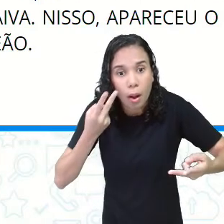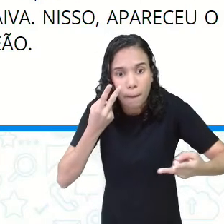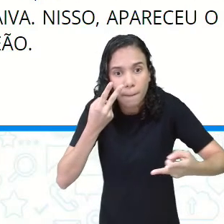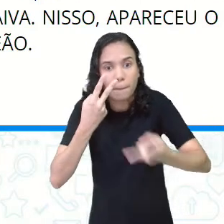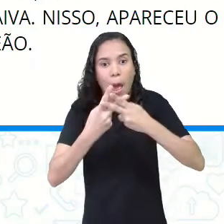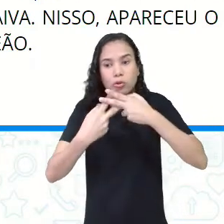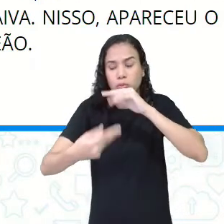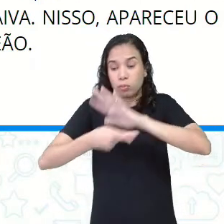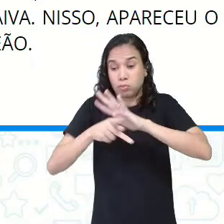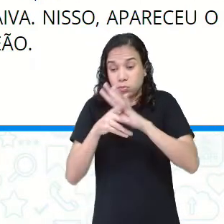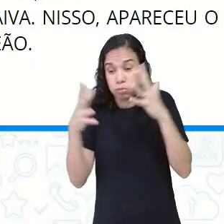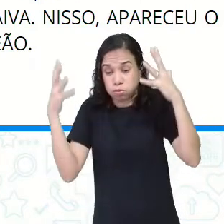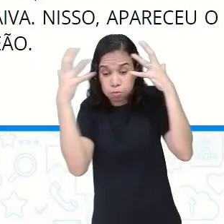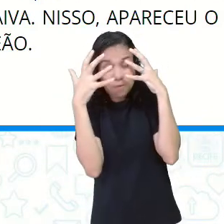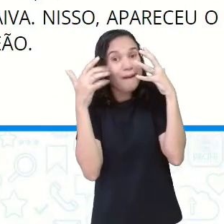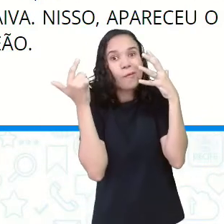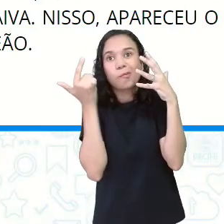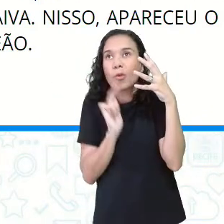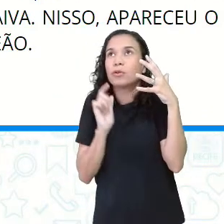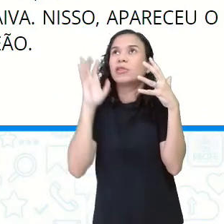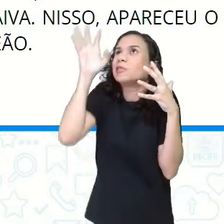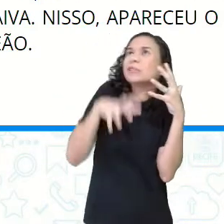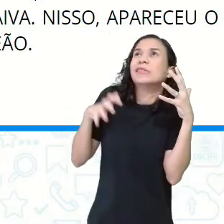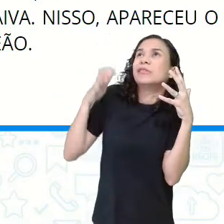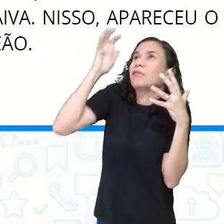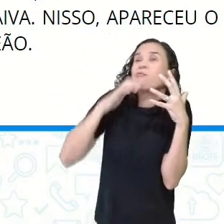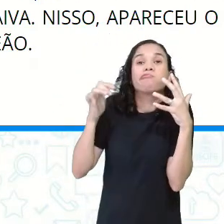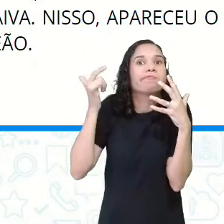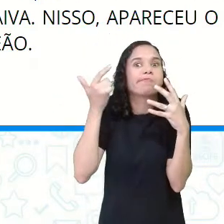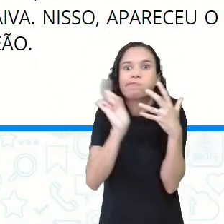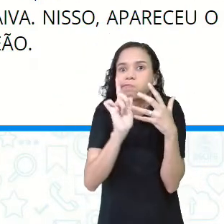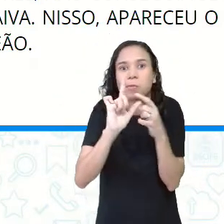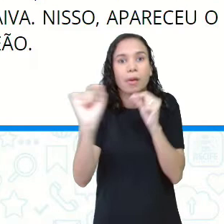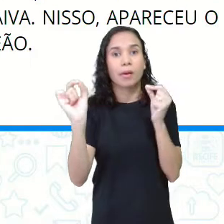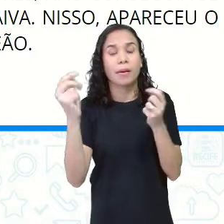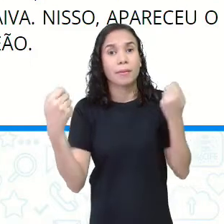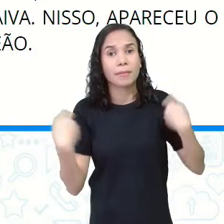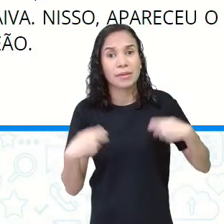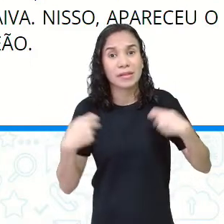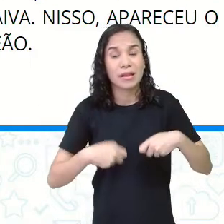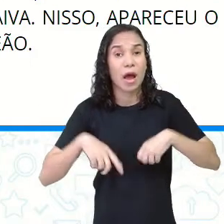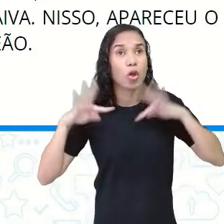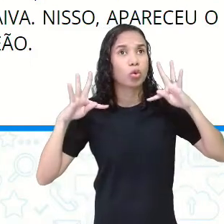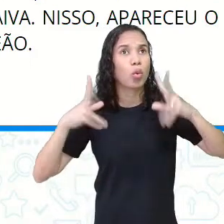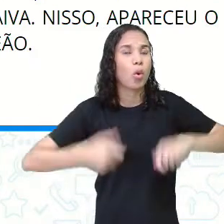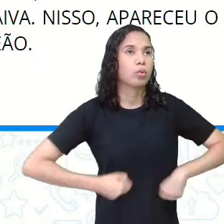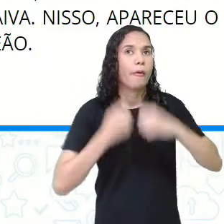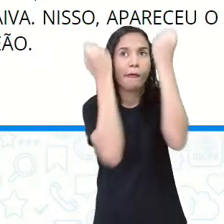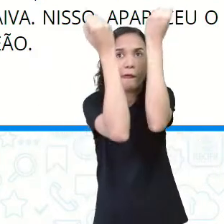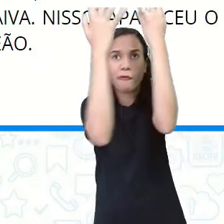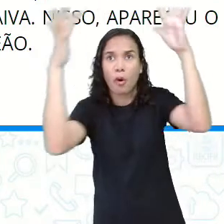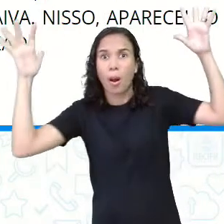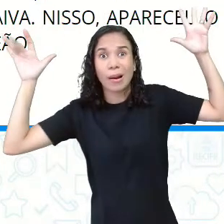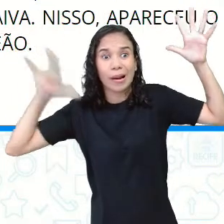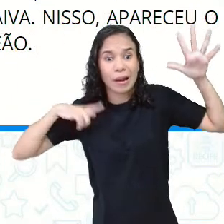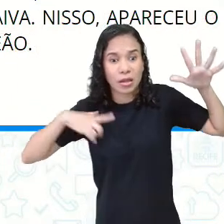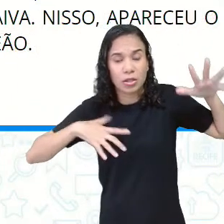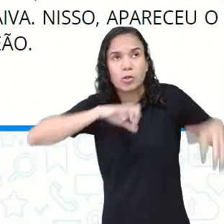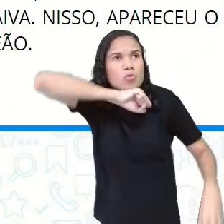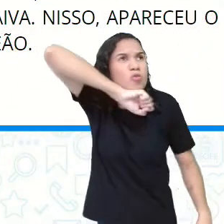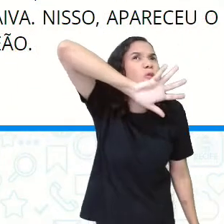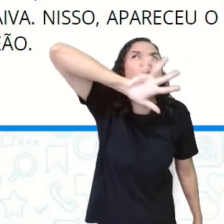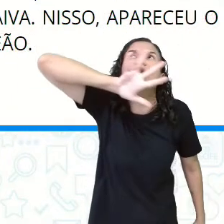uns caçadores. Não conseguia se soltar e fazia a floresta inteira